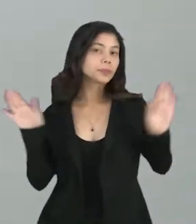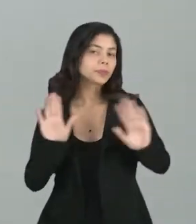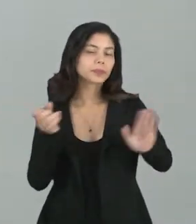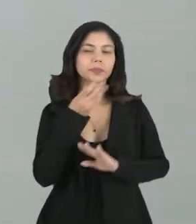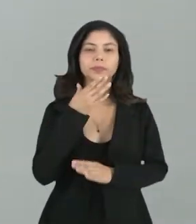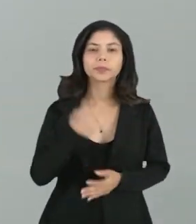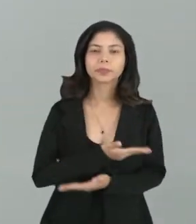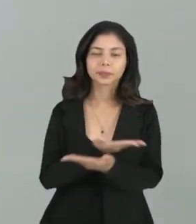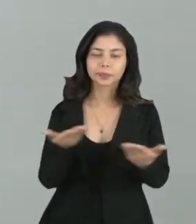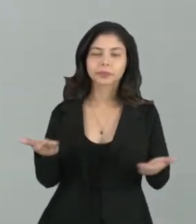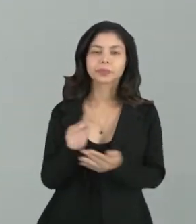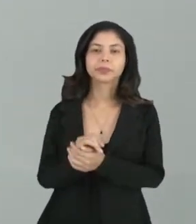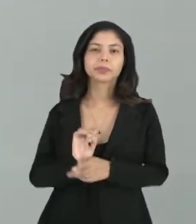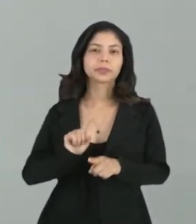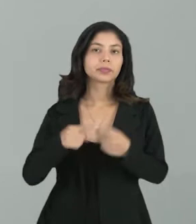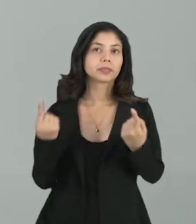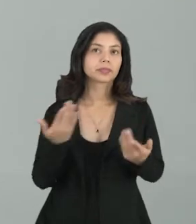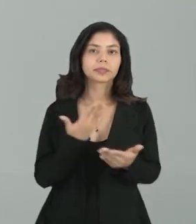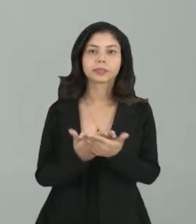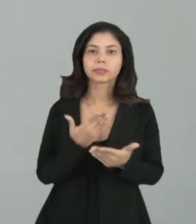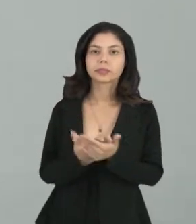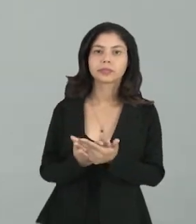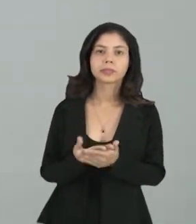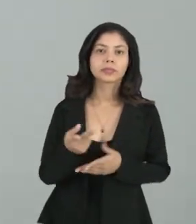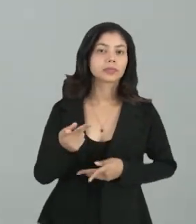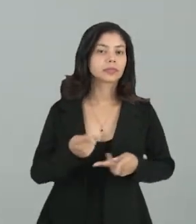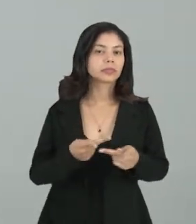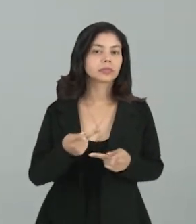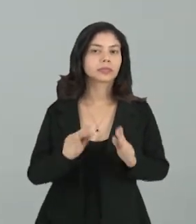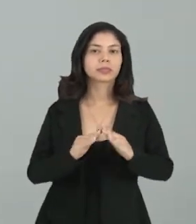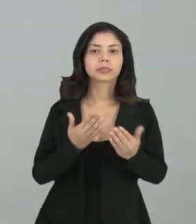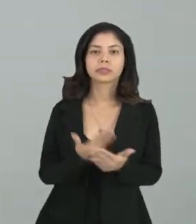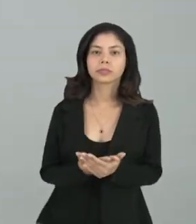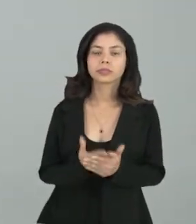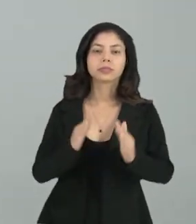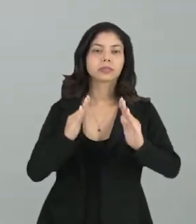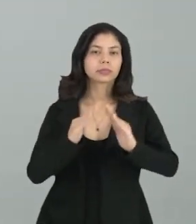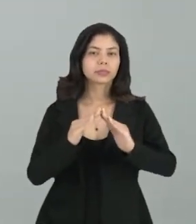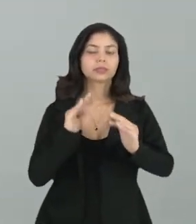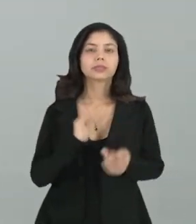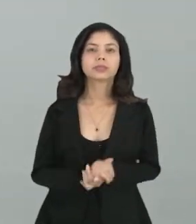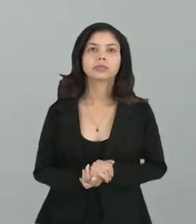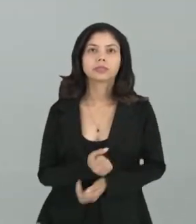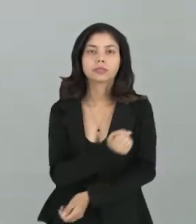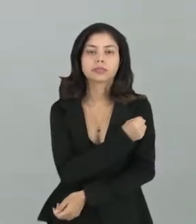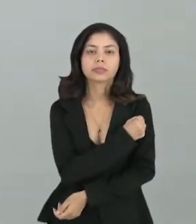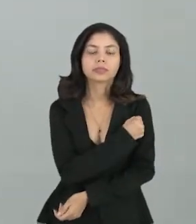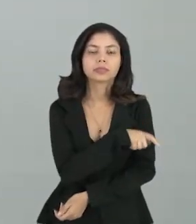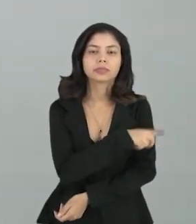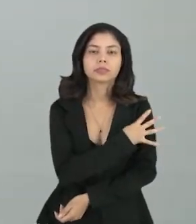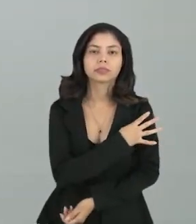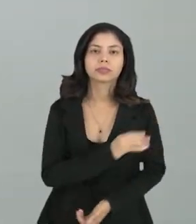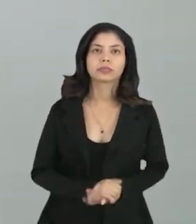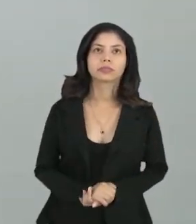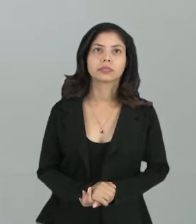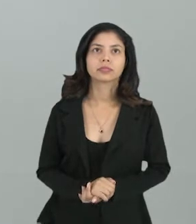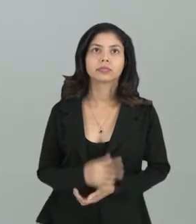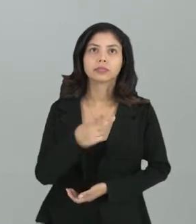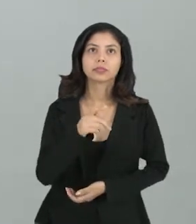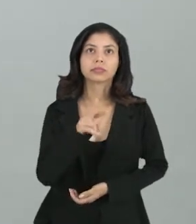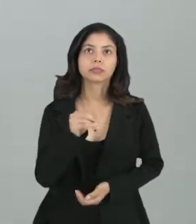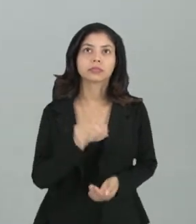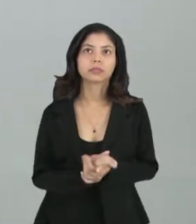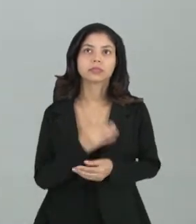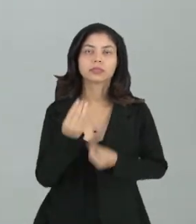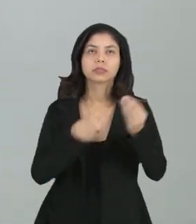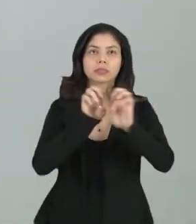Olá, tudo bem com você? Vamos hoje para mais uma aula do projeto Escola em Casa, nossa aula hoje para o 8º ano e nosso conteúdo hoje é par ordenado